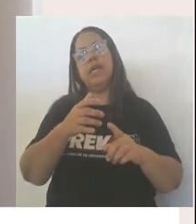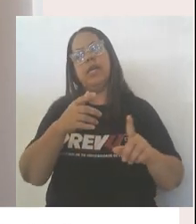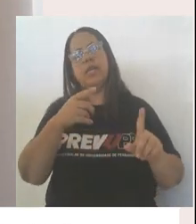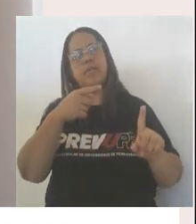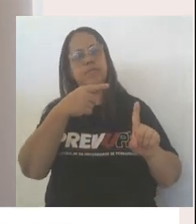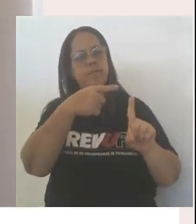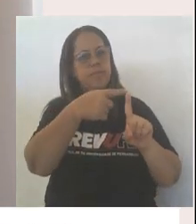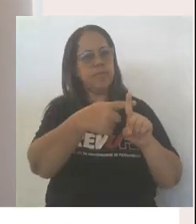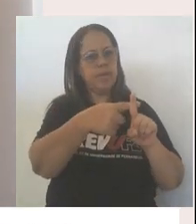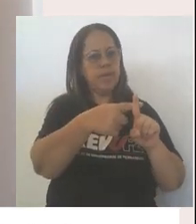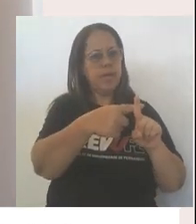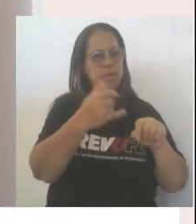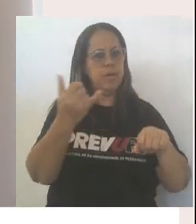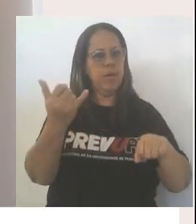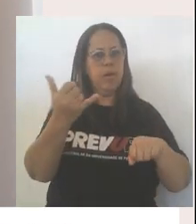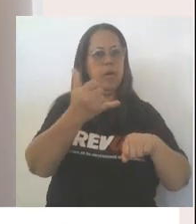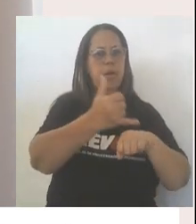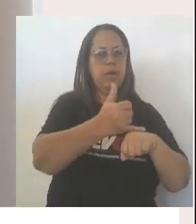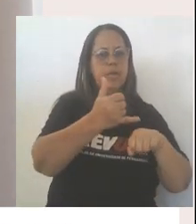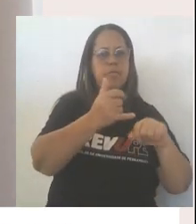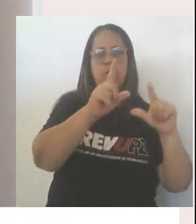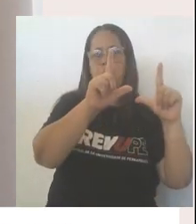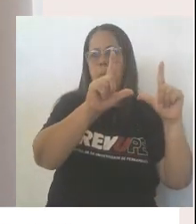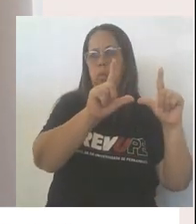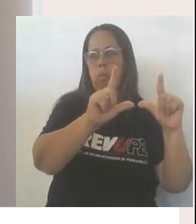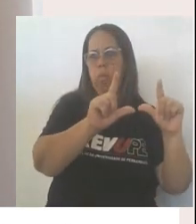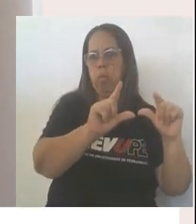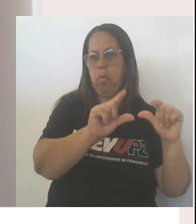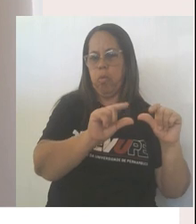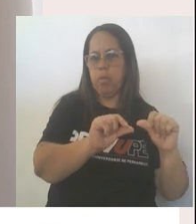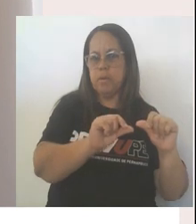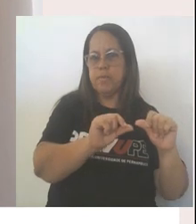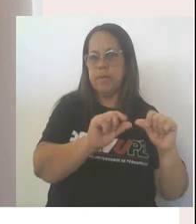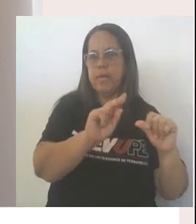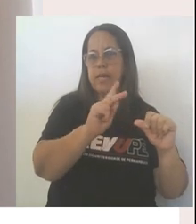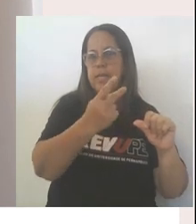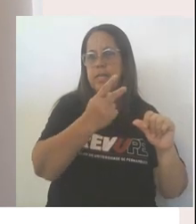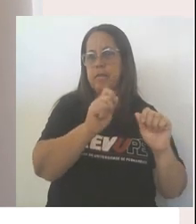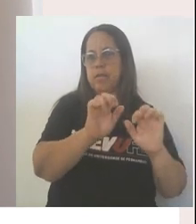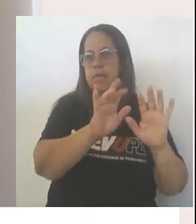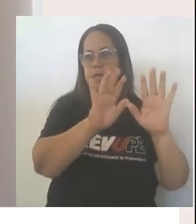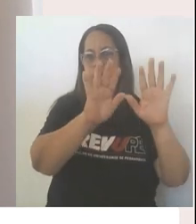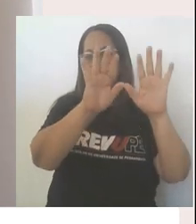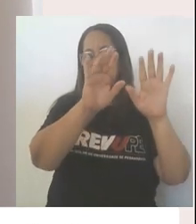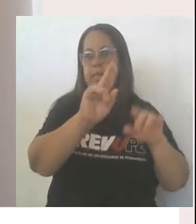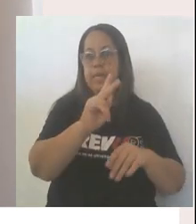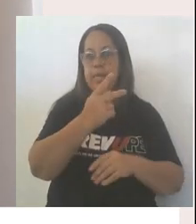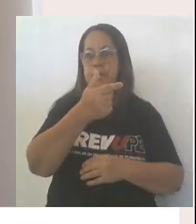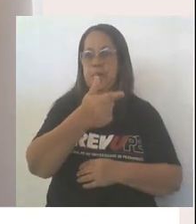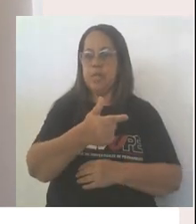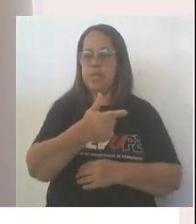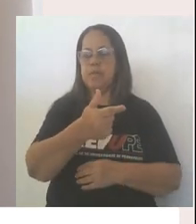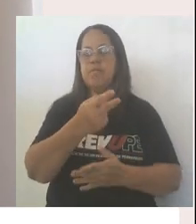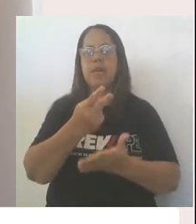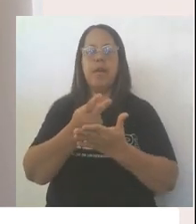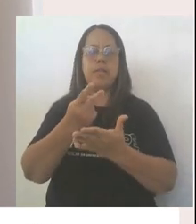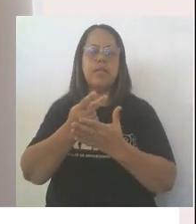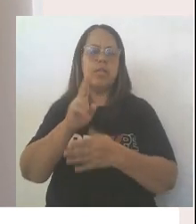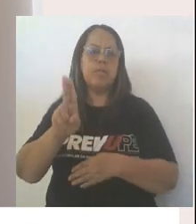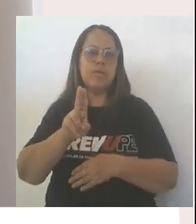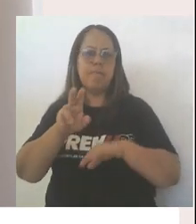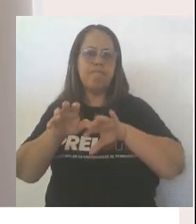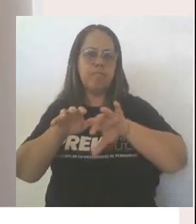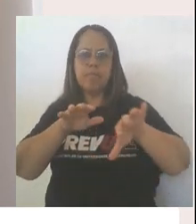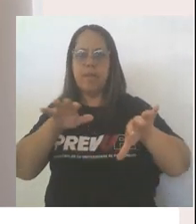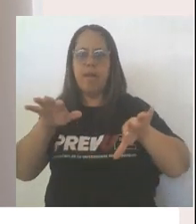os íons hidrogênios são reduzidos, formando hidrogênio gasoso. Esse processo é usado para separar a